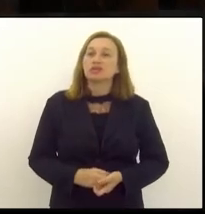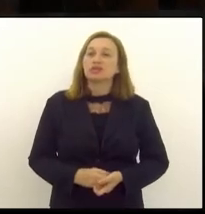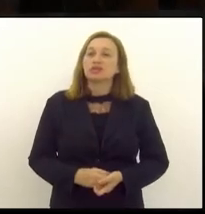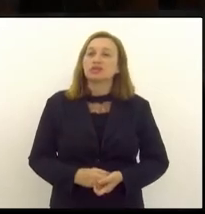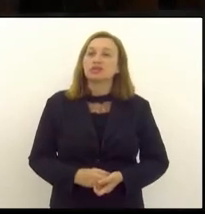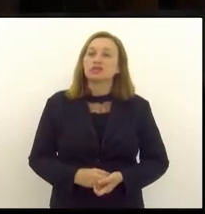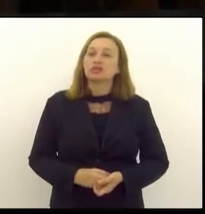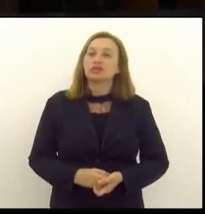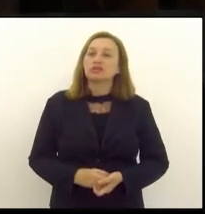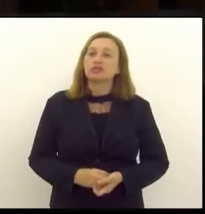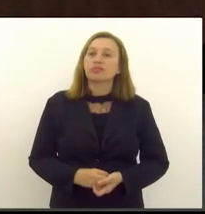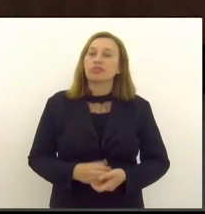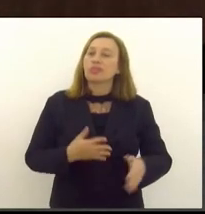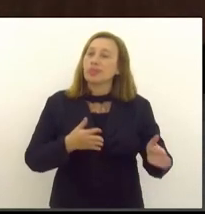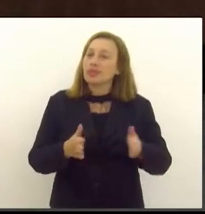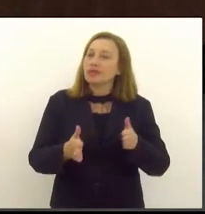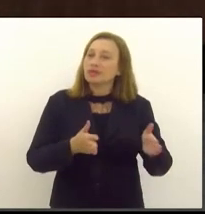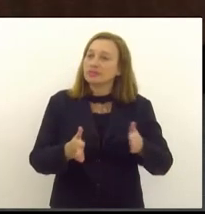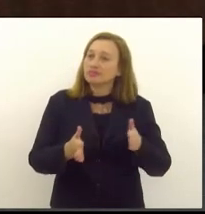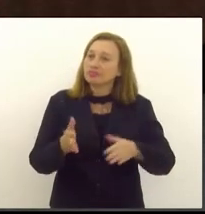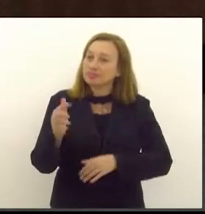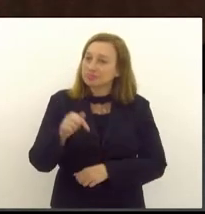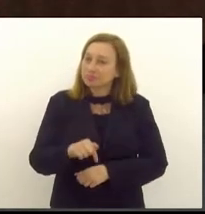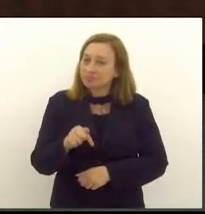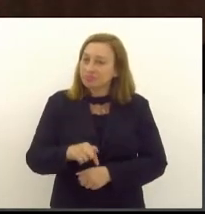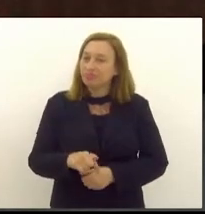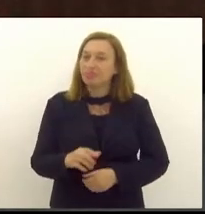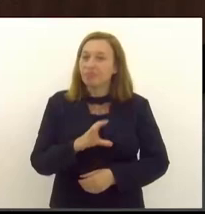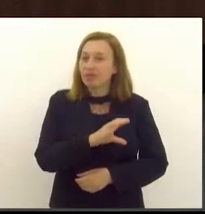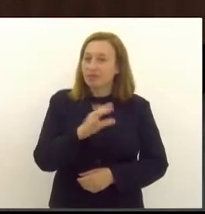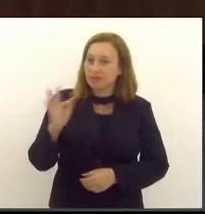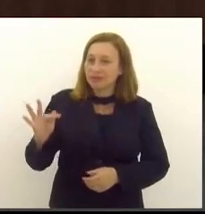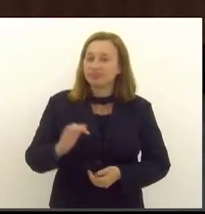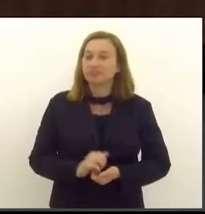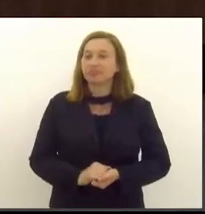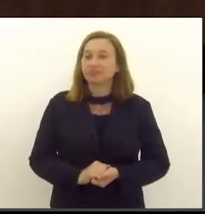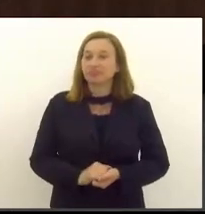Durante o meu período aqui em Cabo Frio,